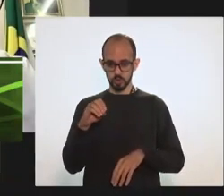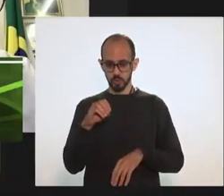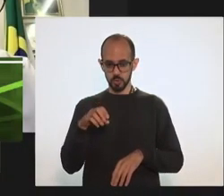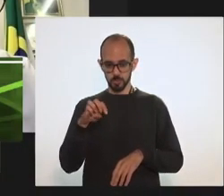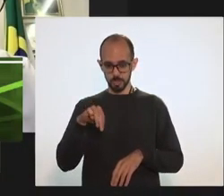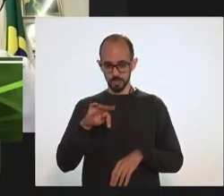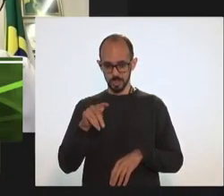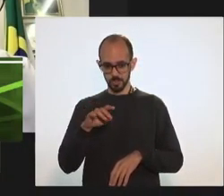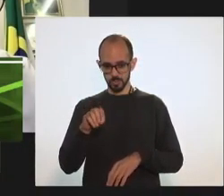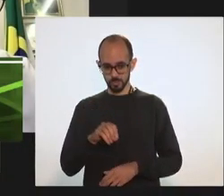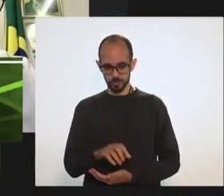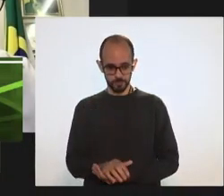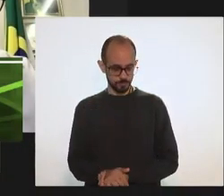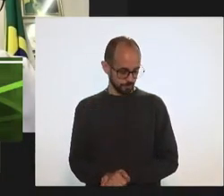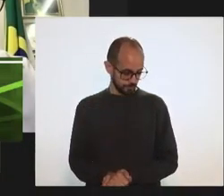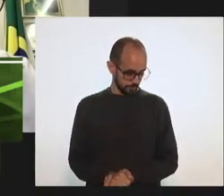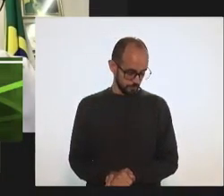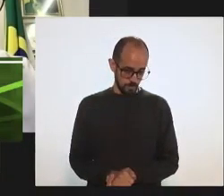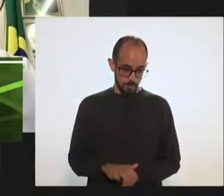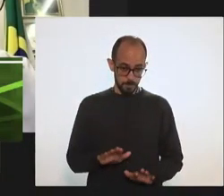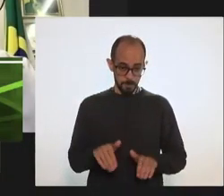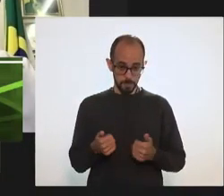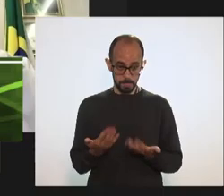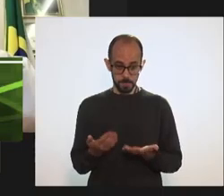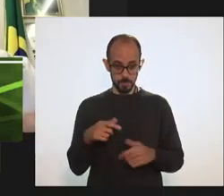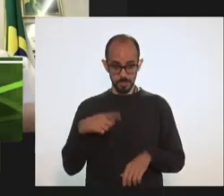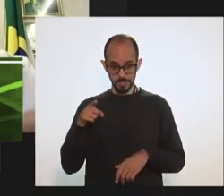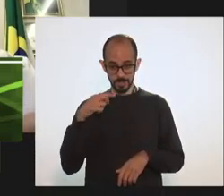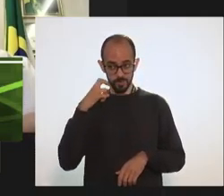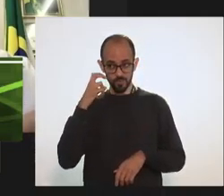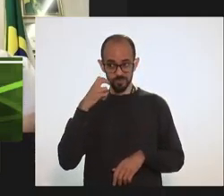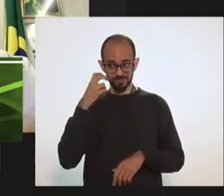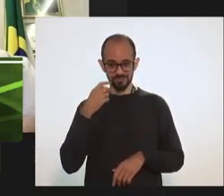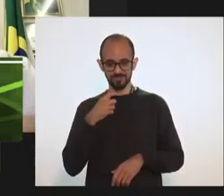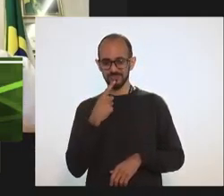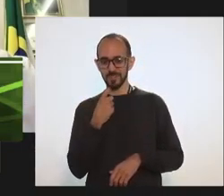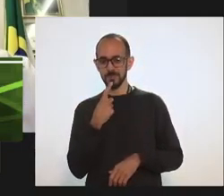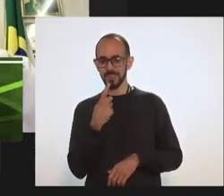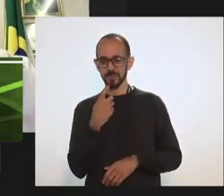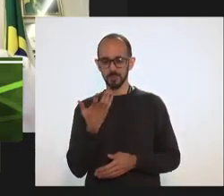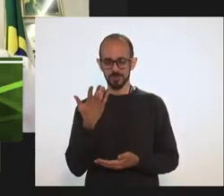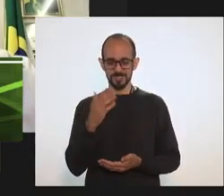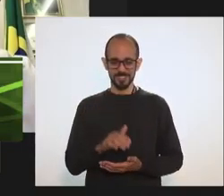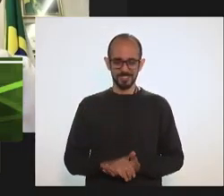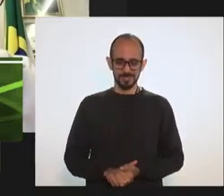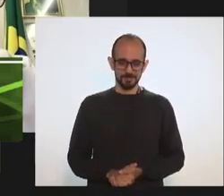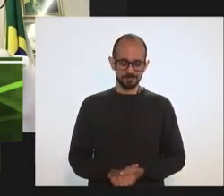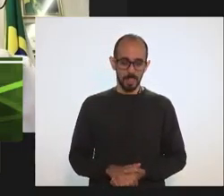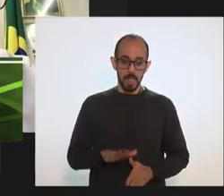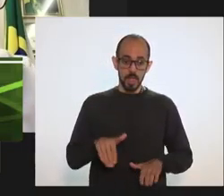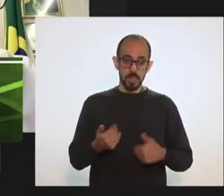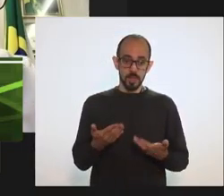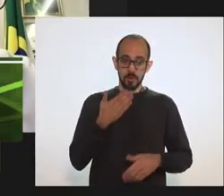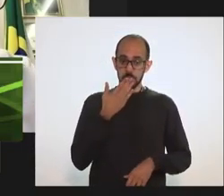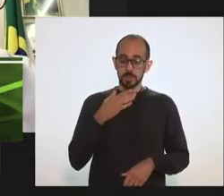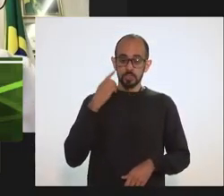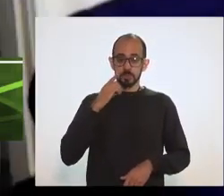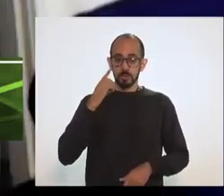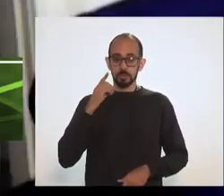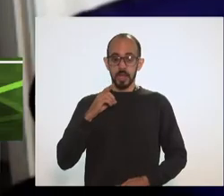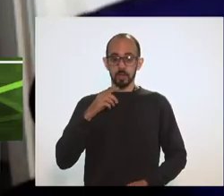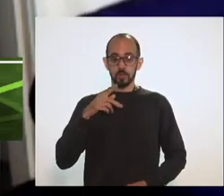tão somente a publicação, já que já tinha deferimento da reunião anterior. E parabéns aí pela sua união aí com o